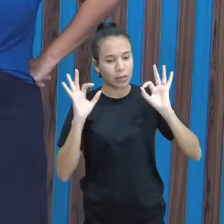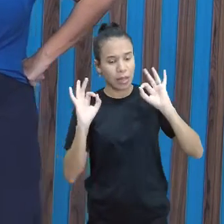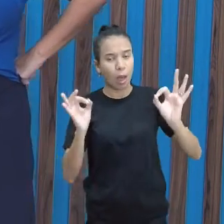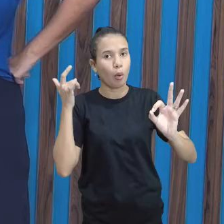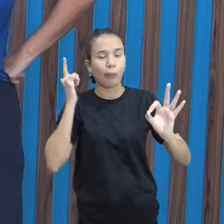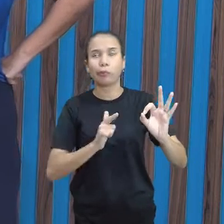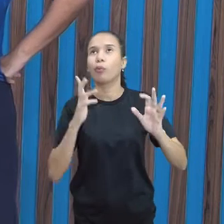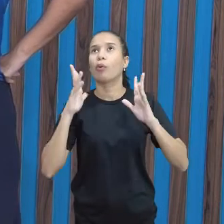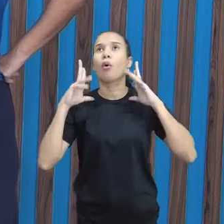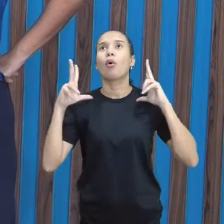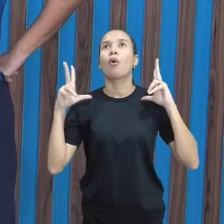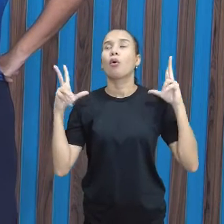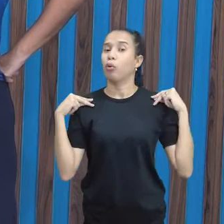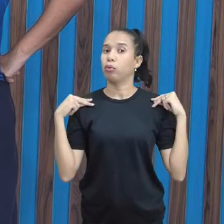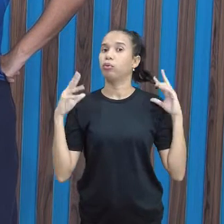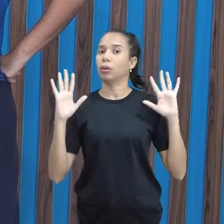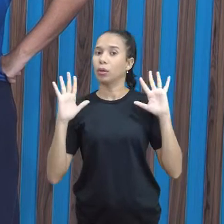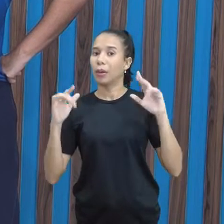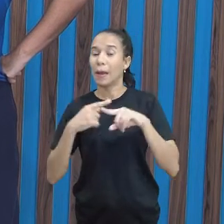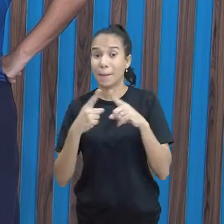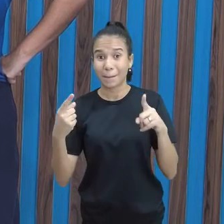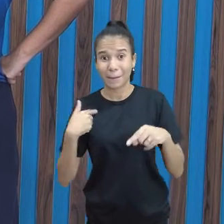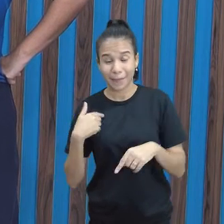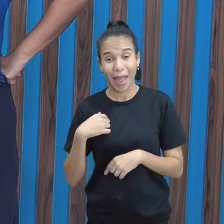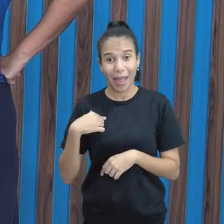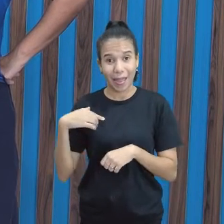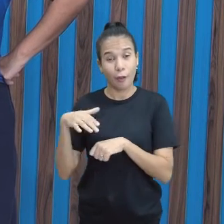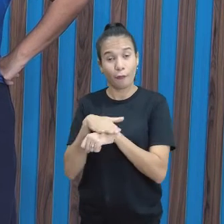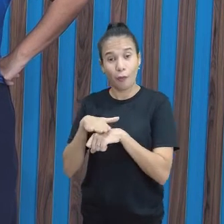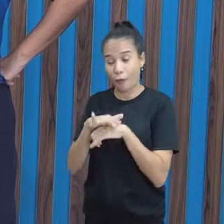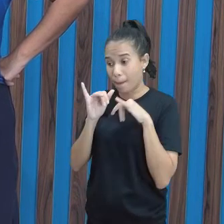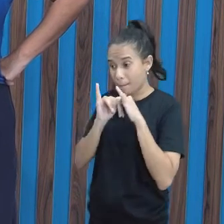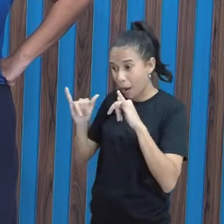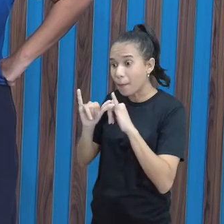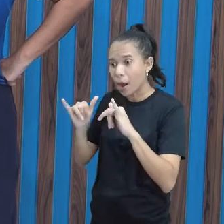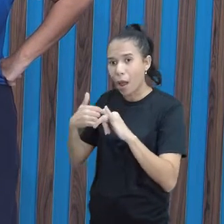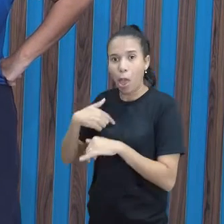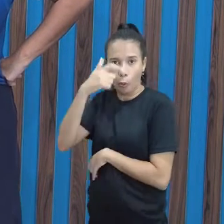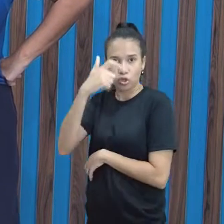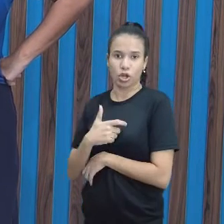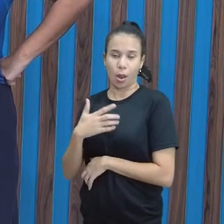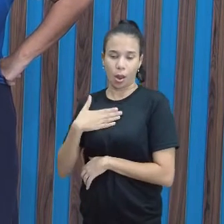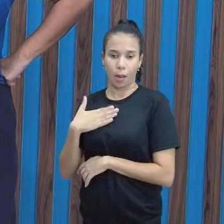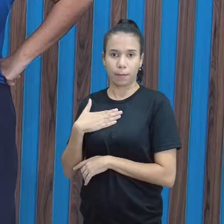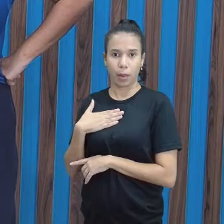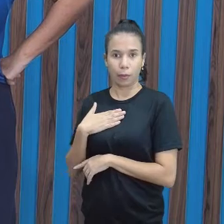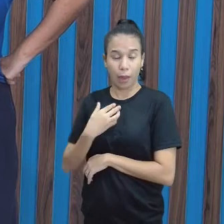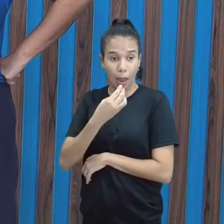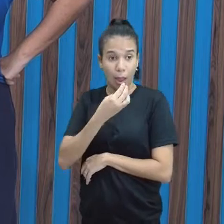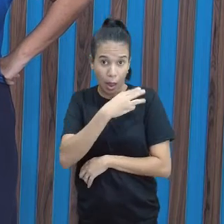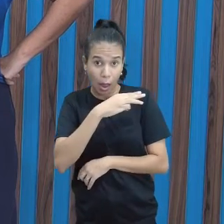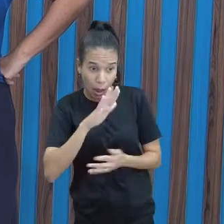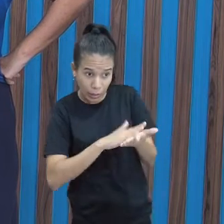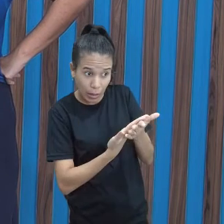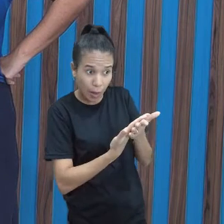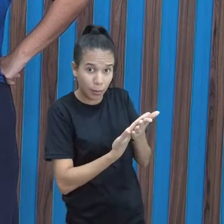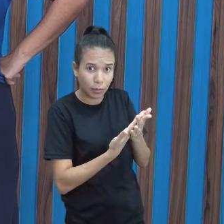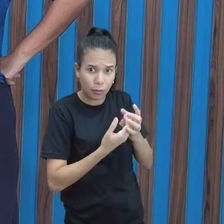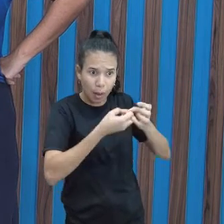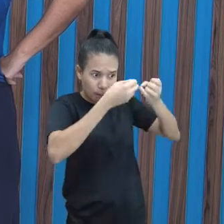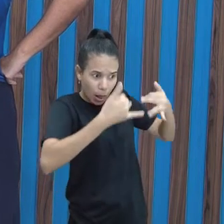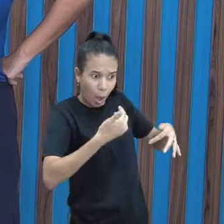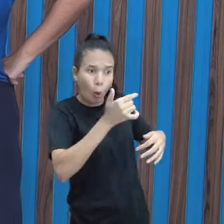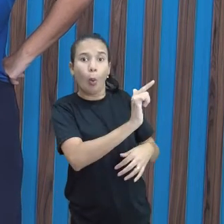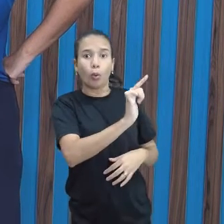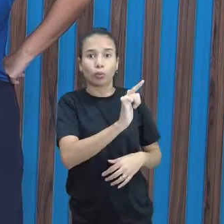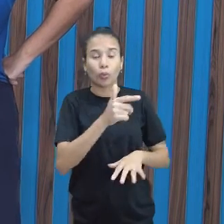certo, mas quando eu for contar esse fato, eu vou contar de um jeito. Helena vai contar de outro.